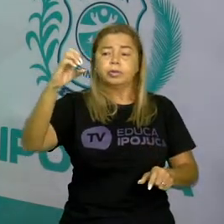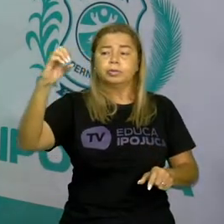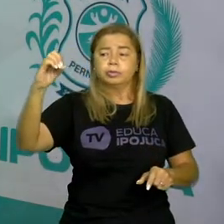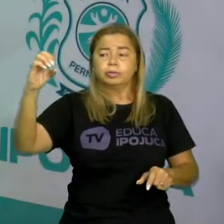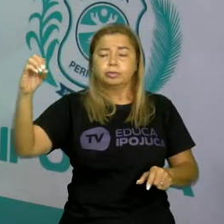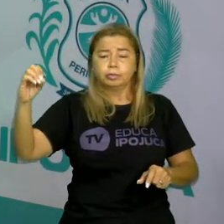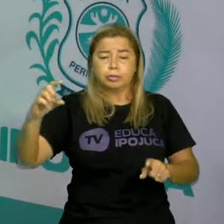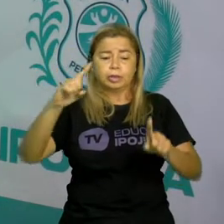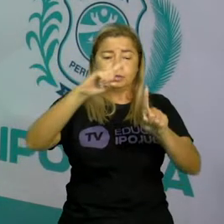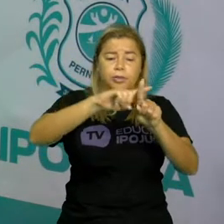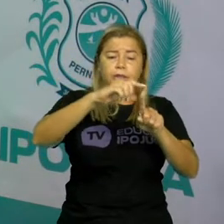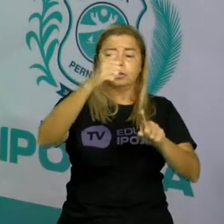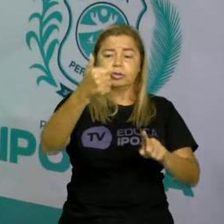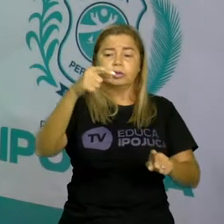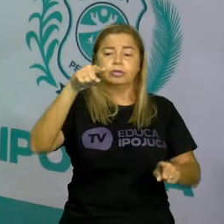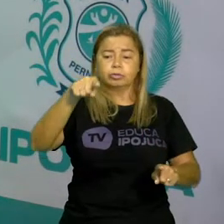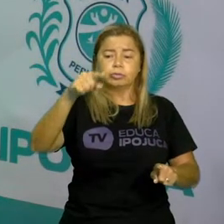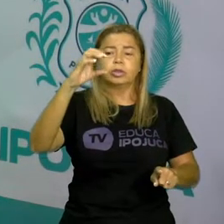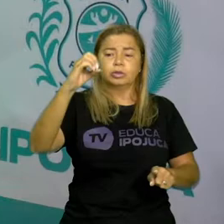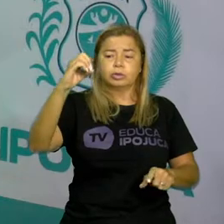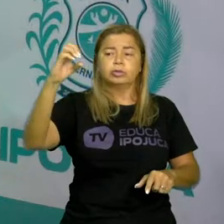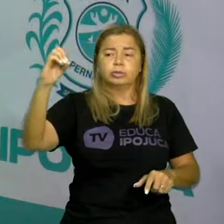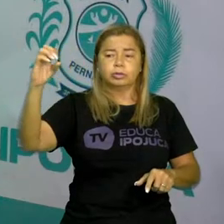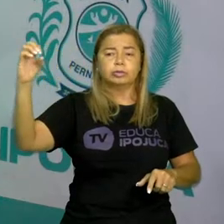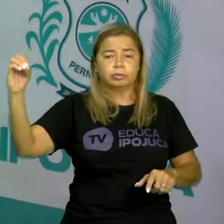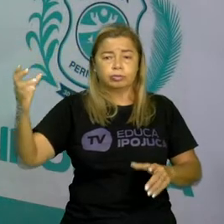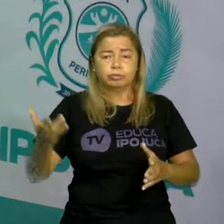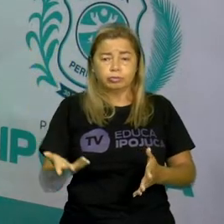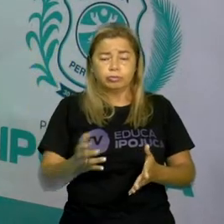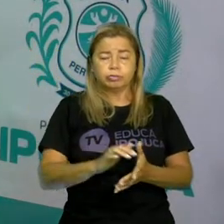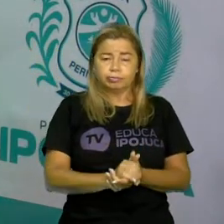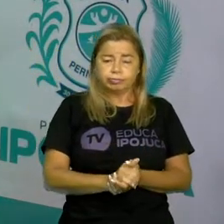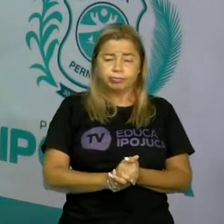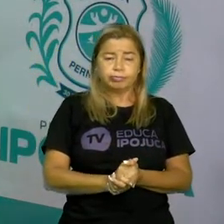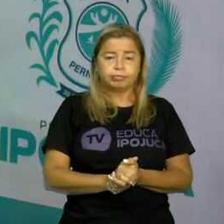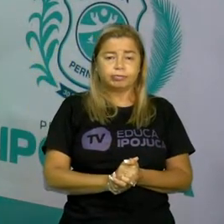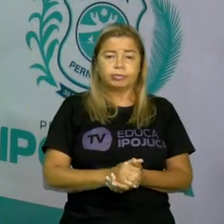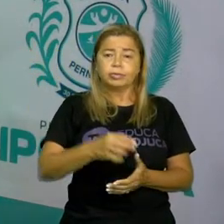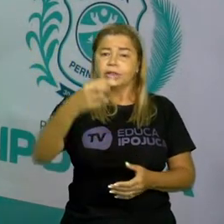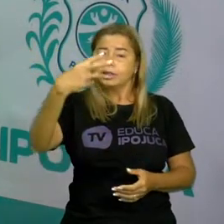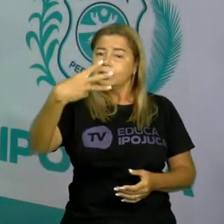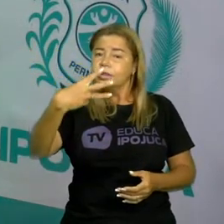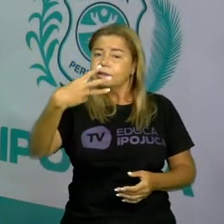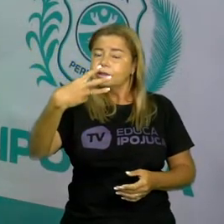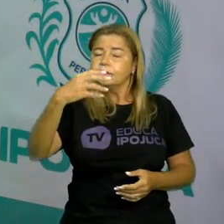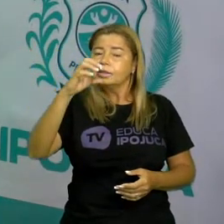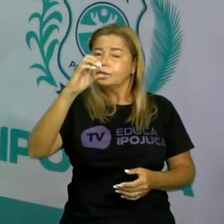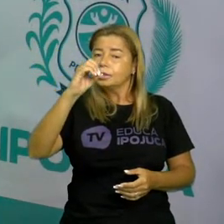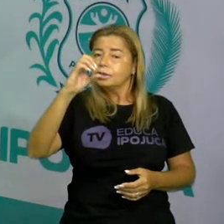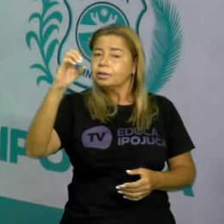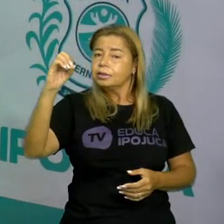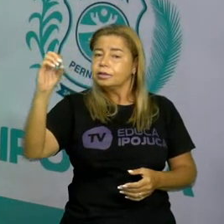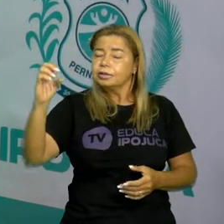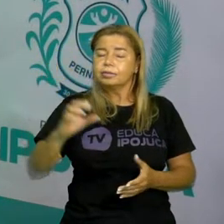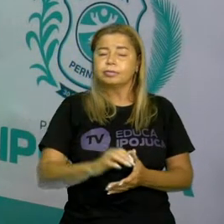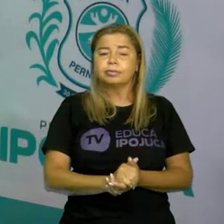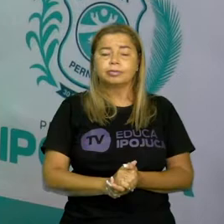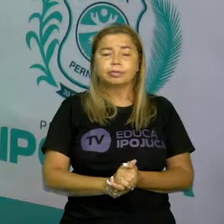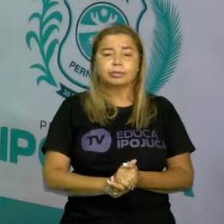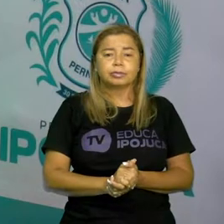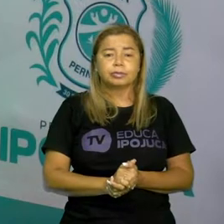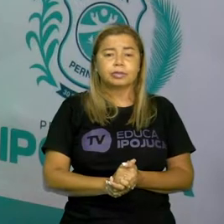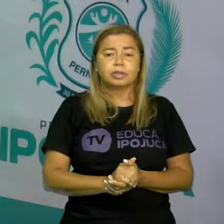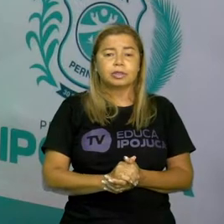1.000 mais 1.000 mais 1.000. Ó, 3.000. Agora vamos lá